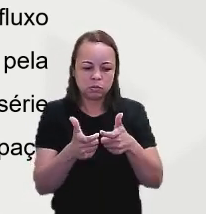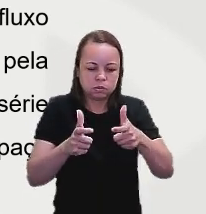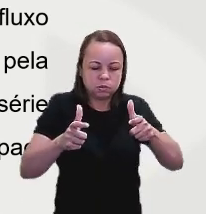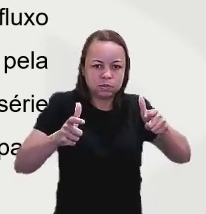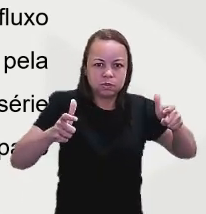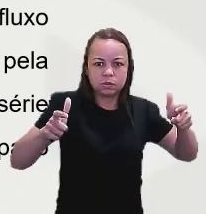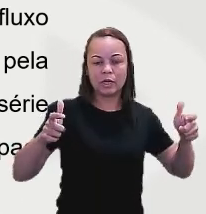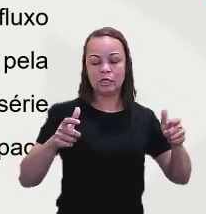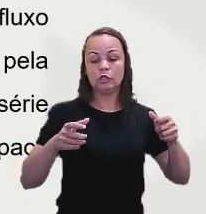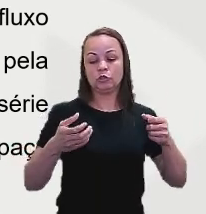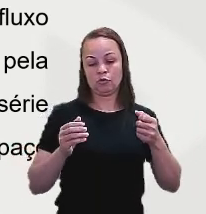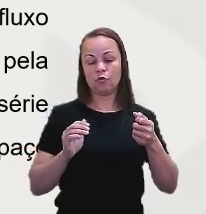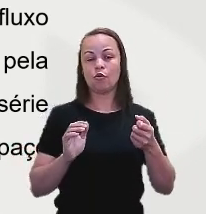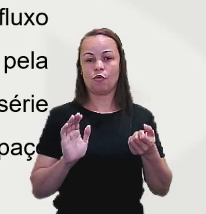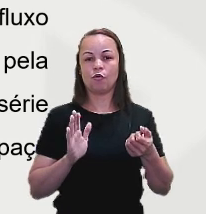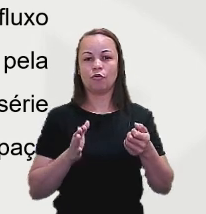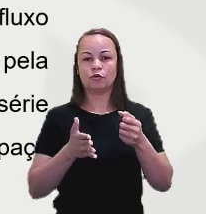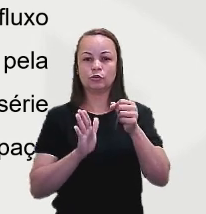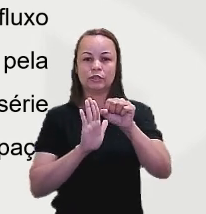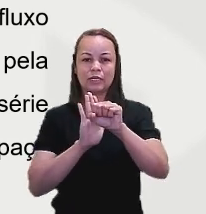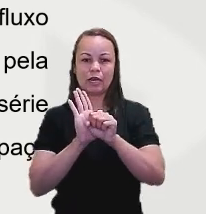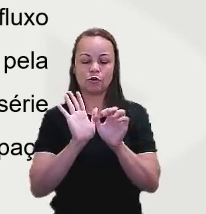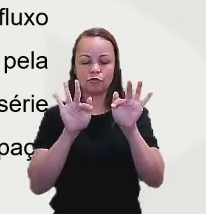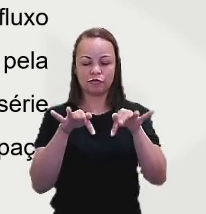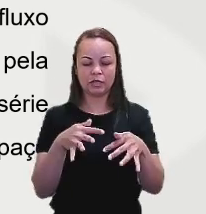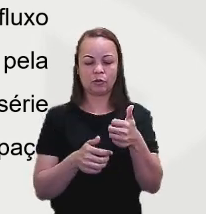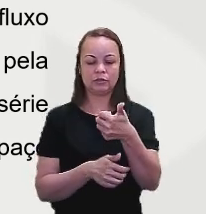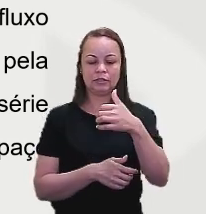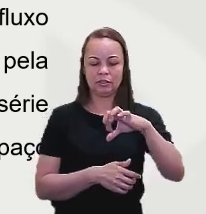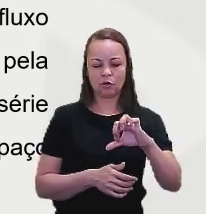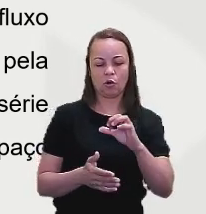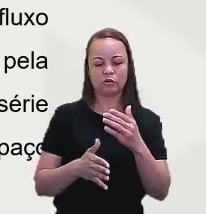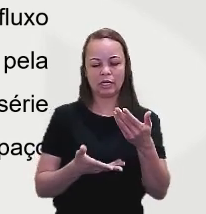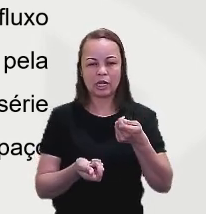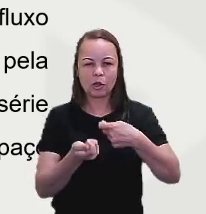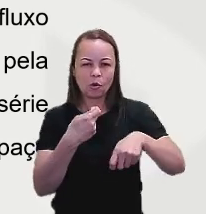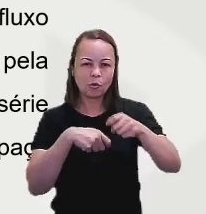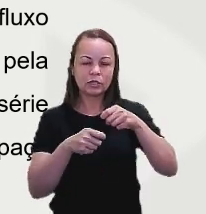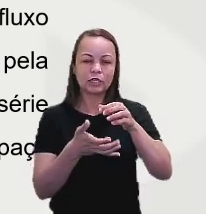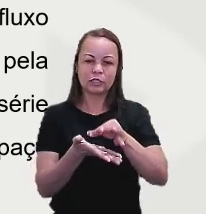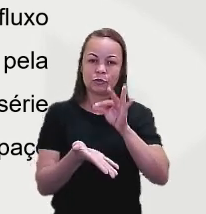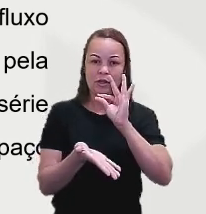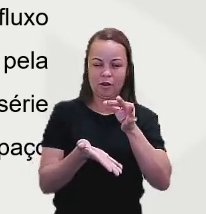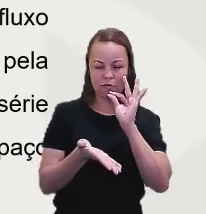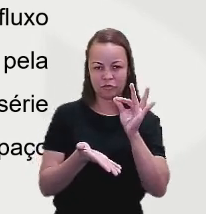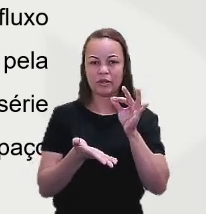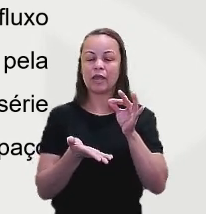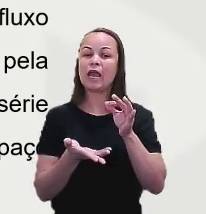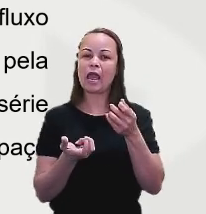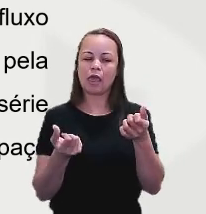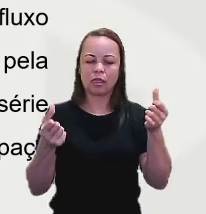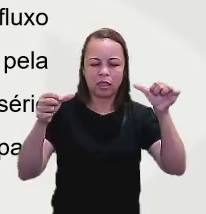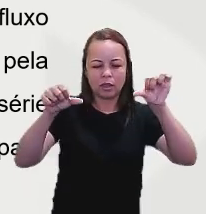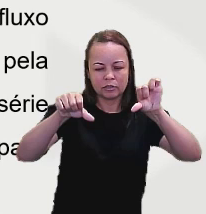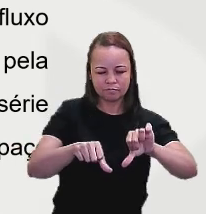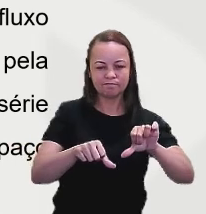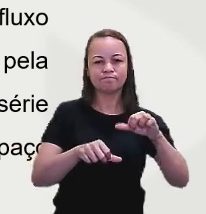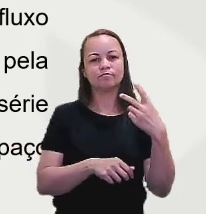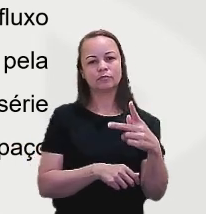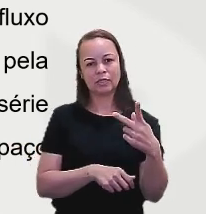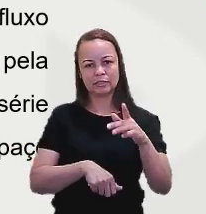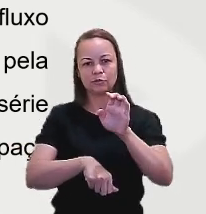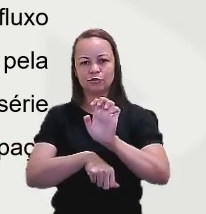XIX, sobretudo depois que a escravidão foi abolida e a economia cafeteira entrou em decadência naquele